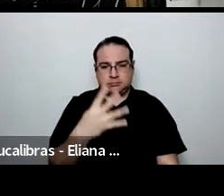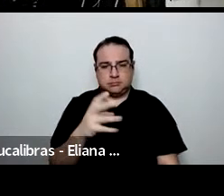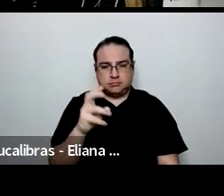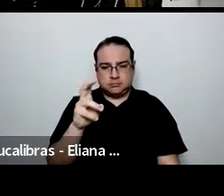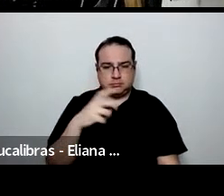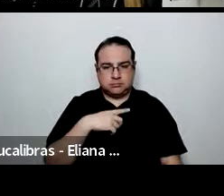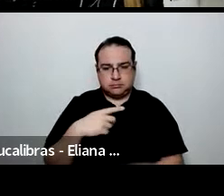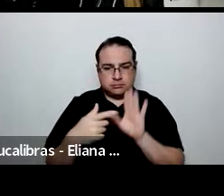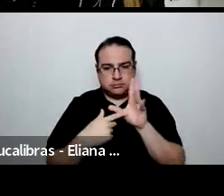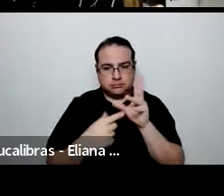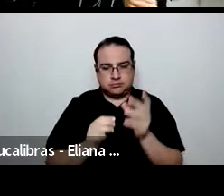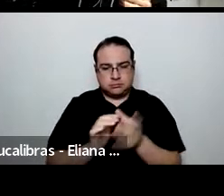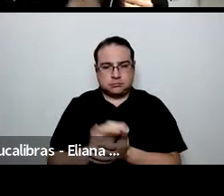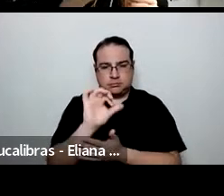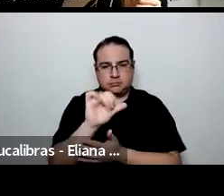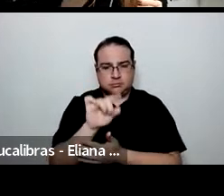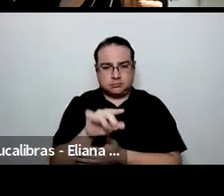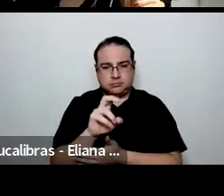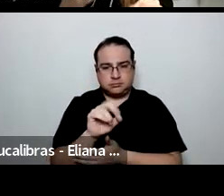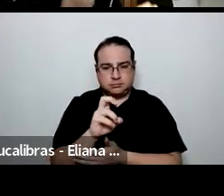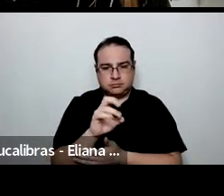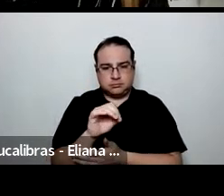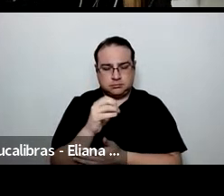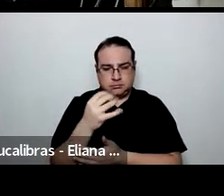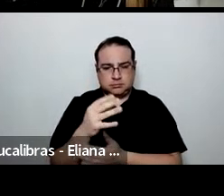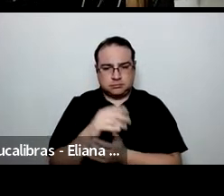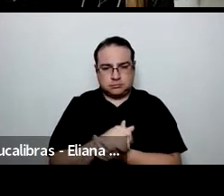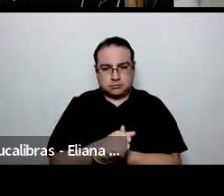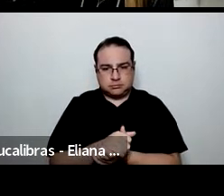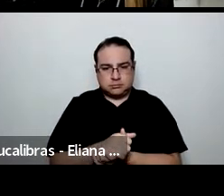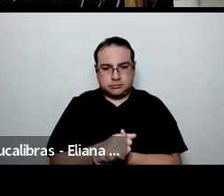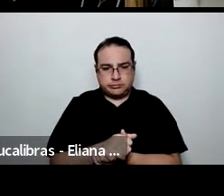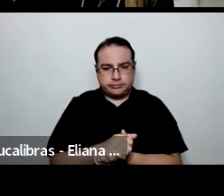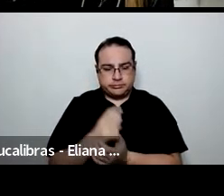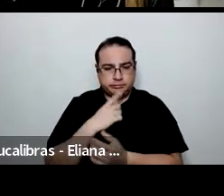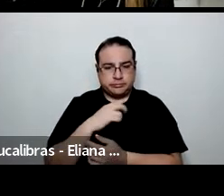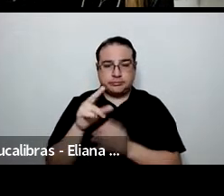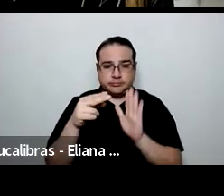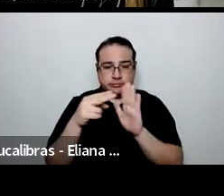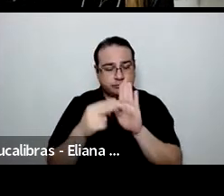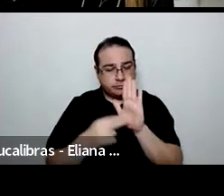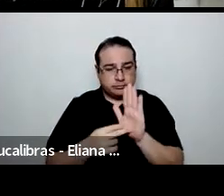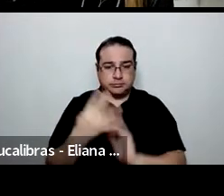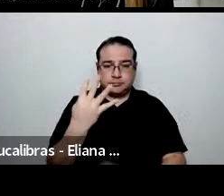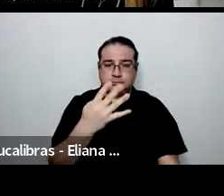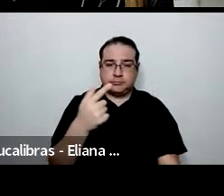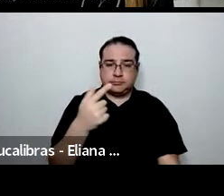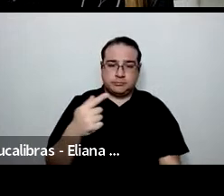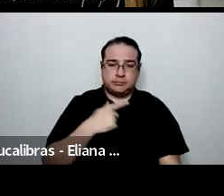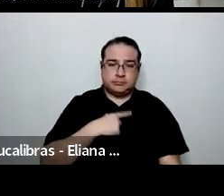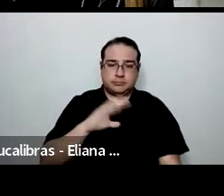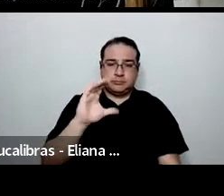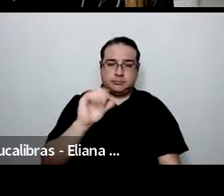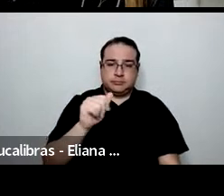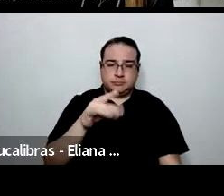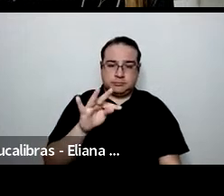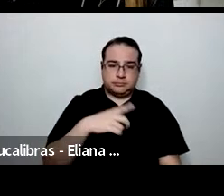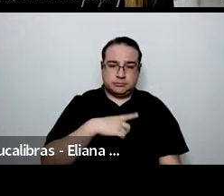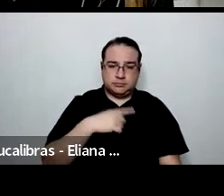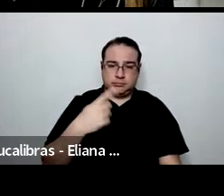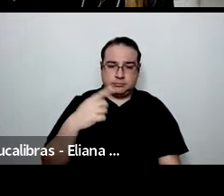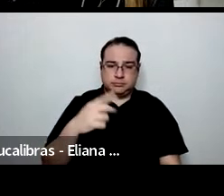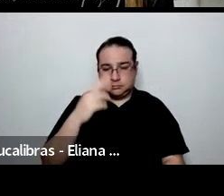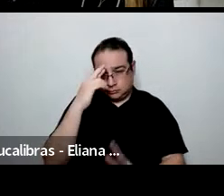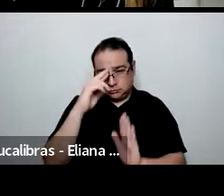primeiro da lei O vestido é a norma do Art 47 carros inciso